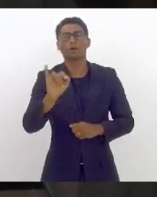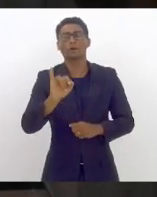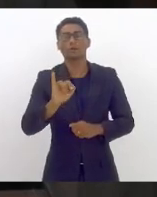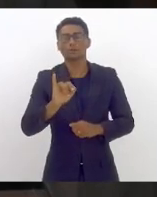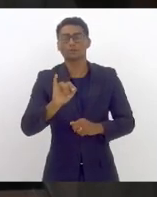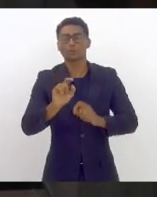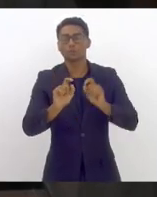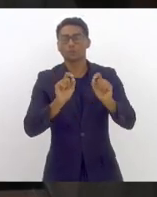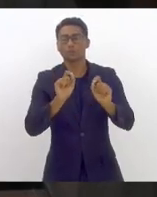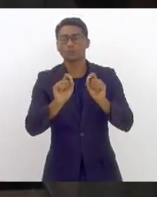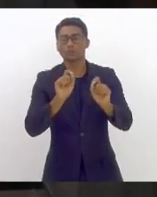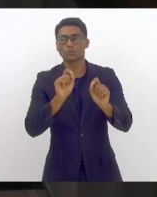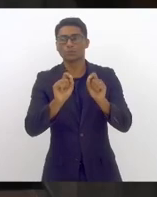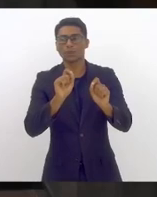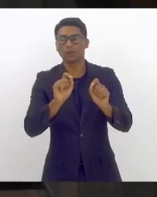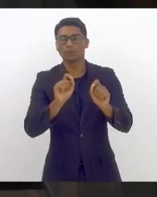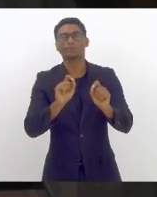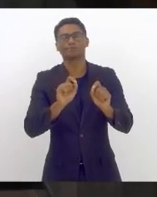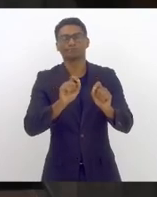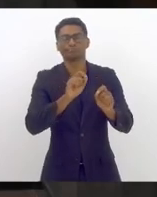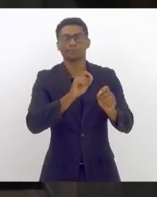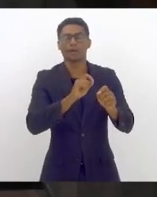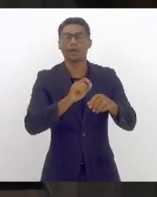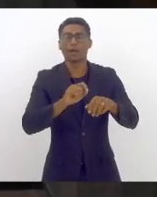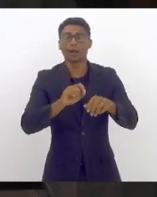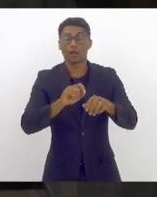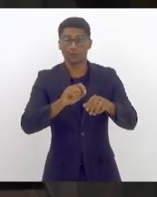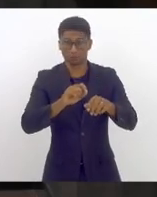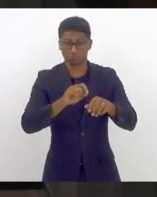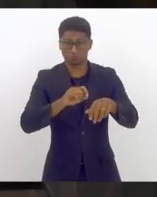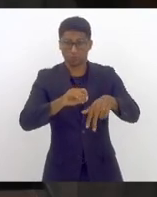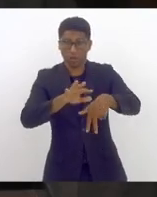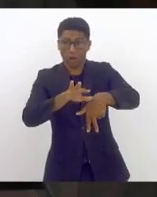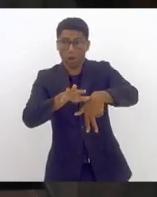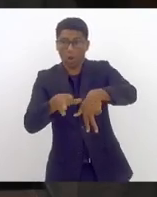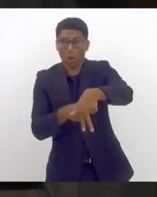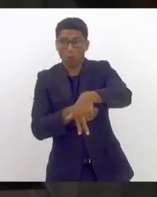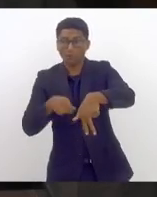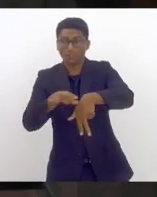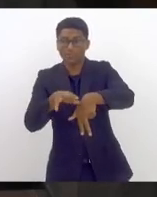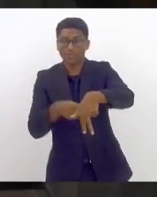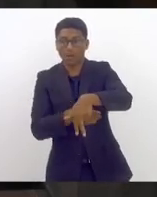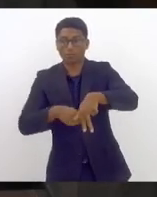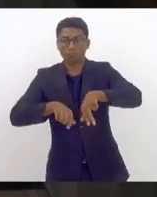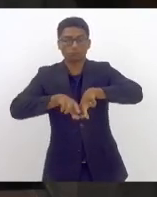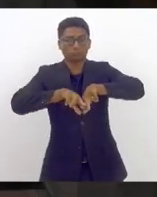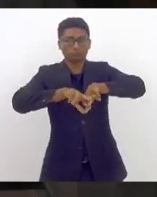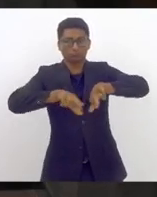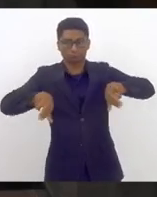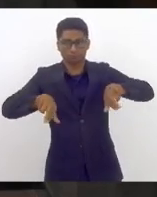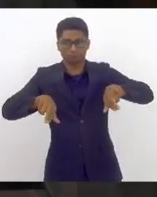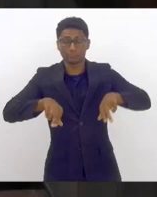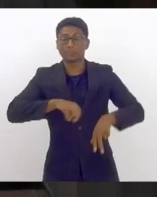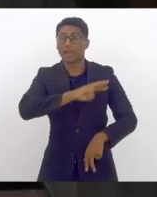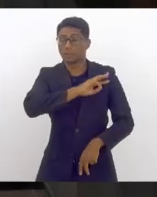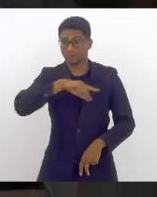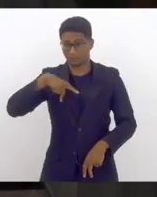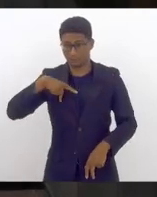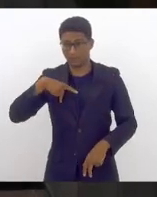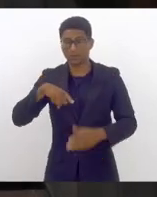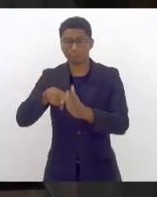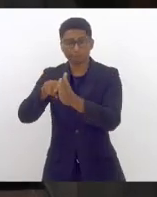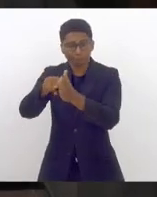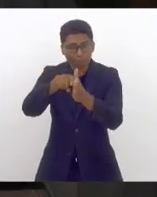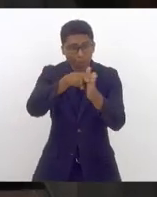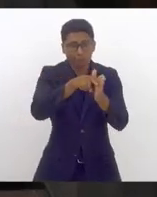casos de corrupção a serem investigados pelo Ministério Público Federal e pela